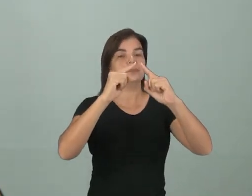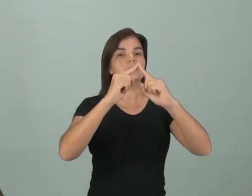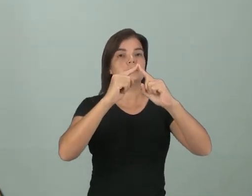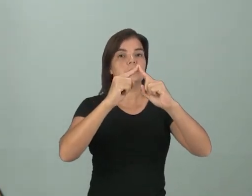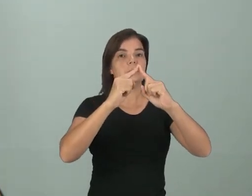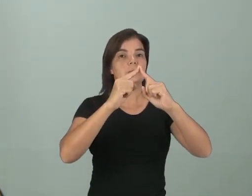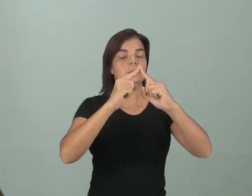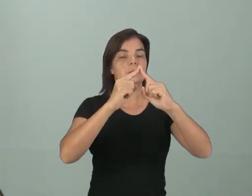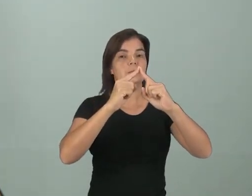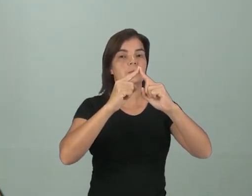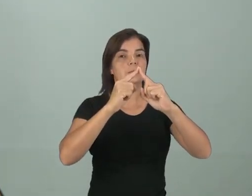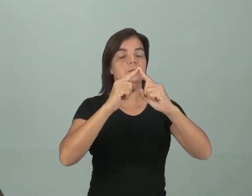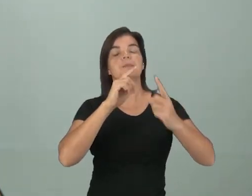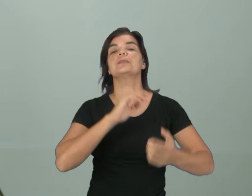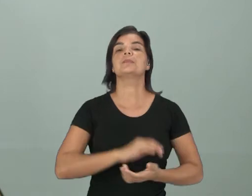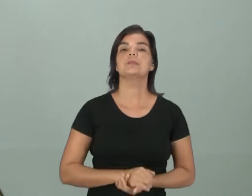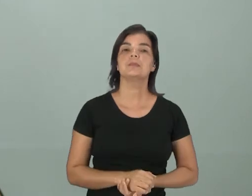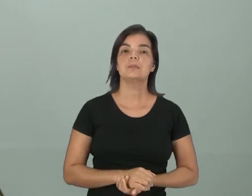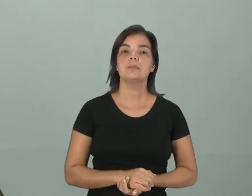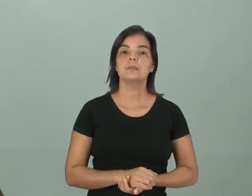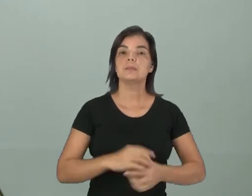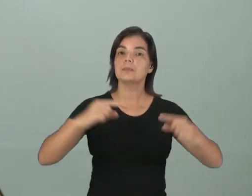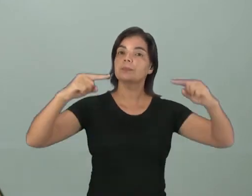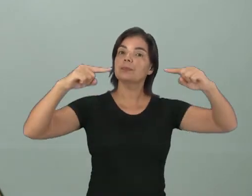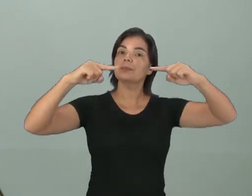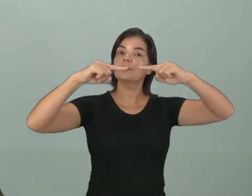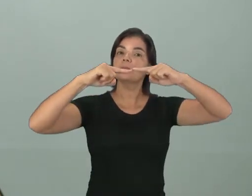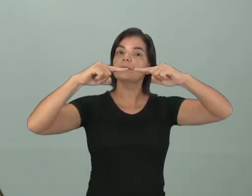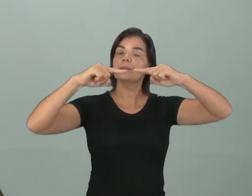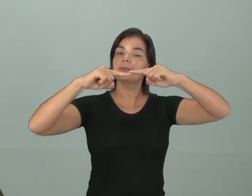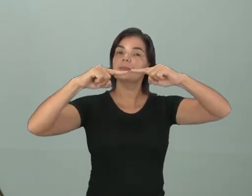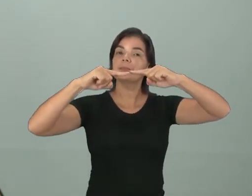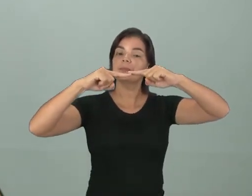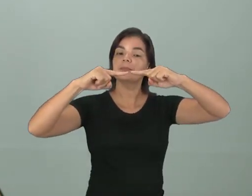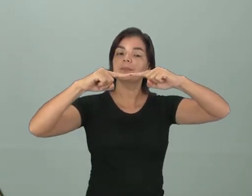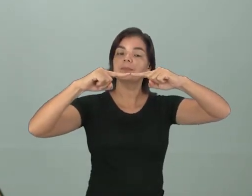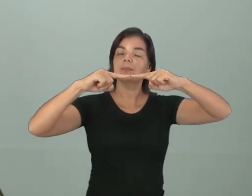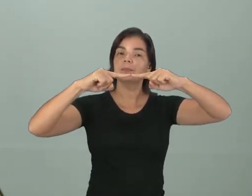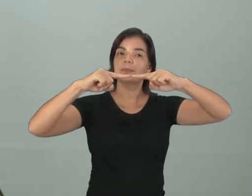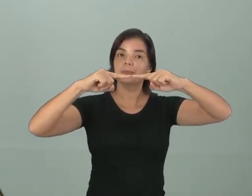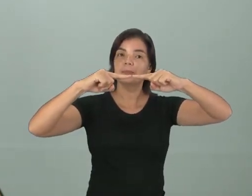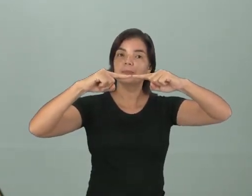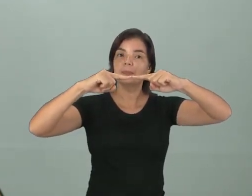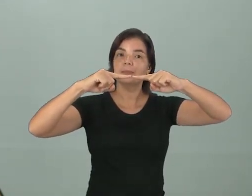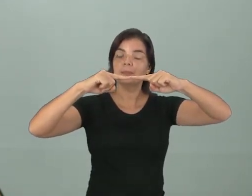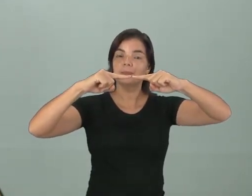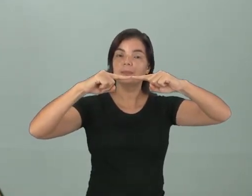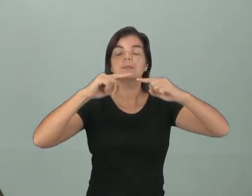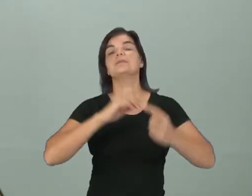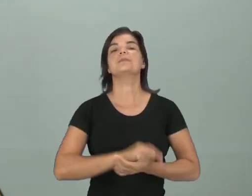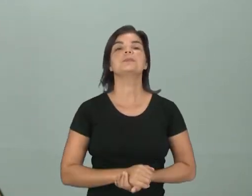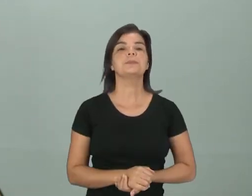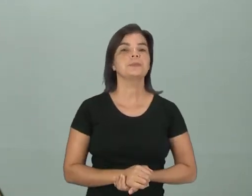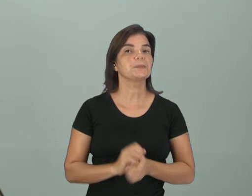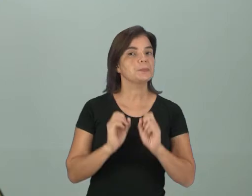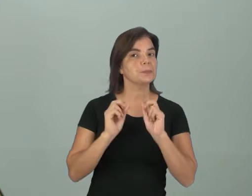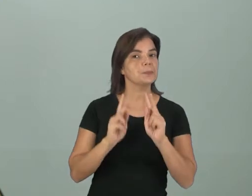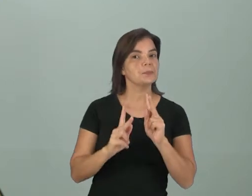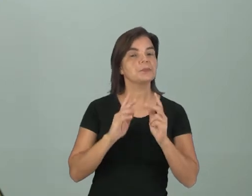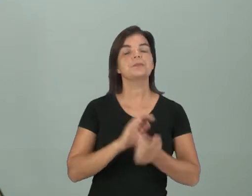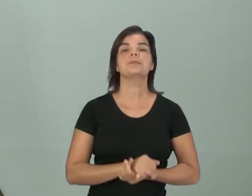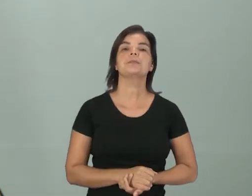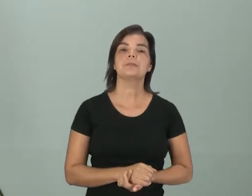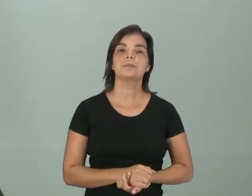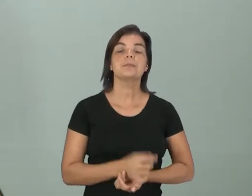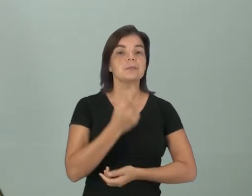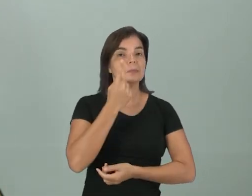pontinhos de encontro, as pontas das nossas figuras. E as arestas são as linhas retas, paralelas uma à outra, ok?